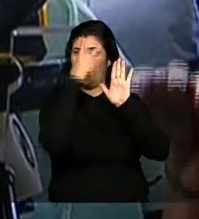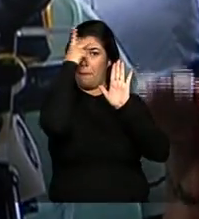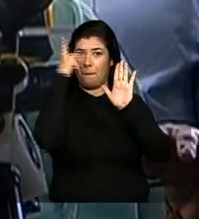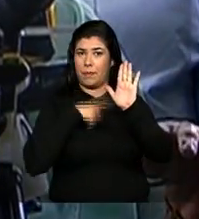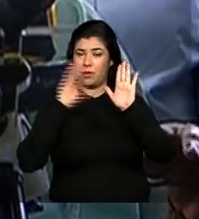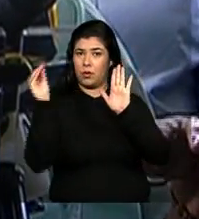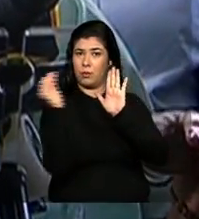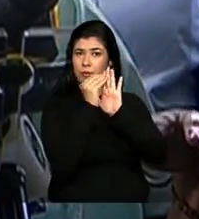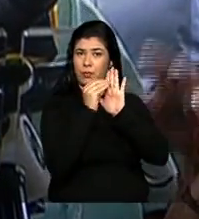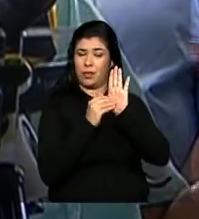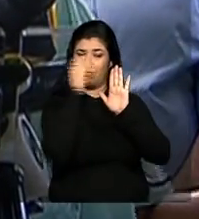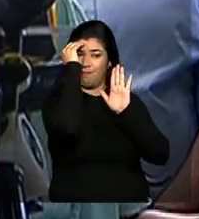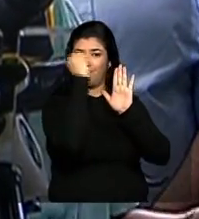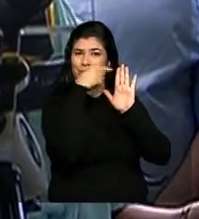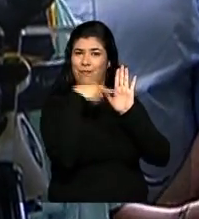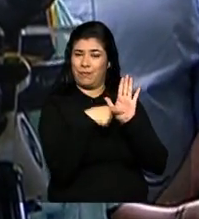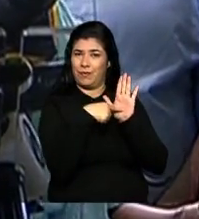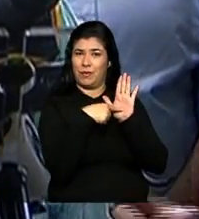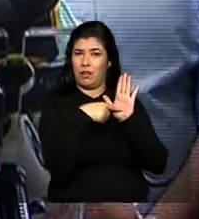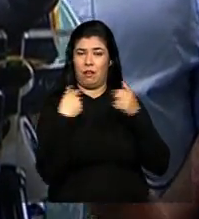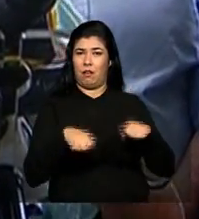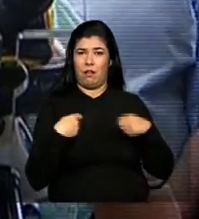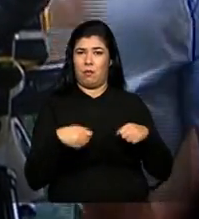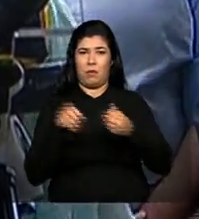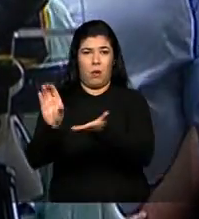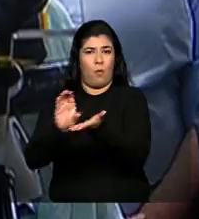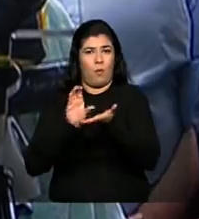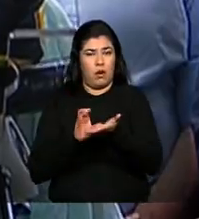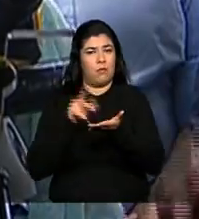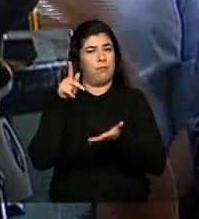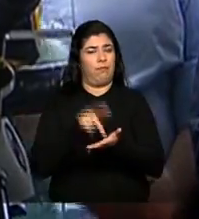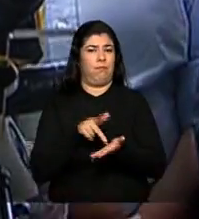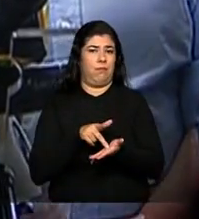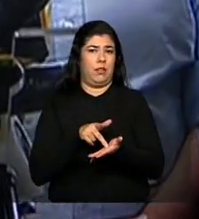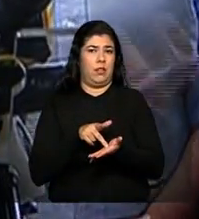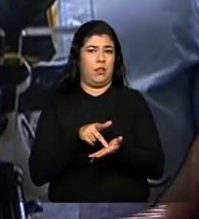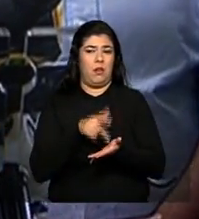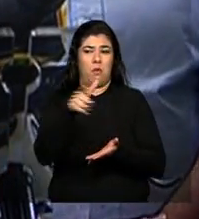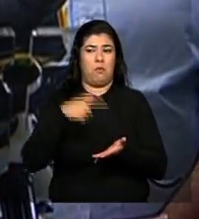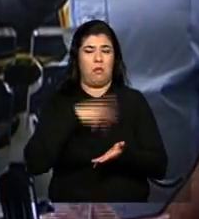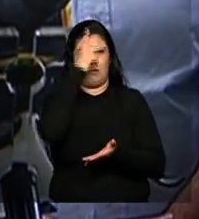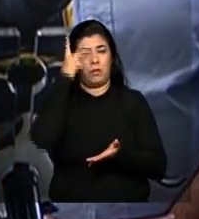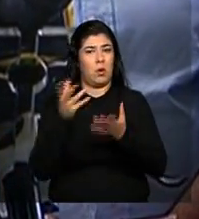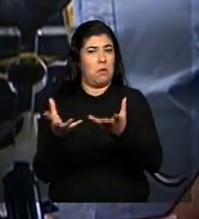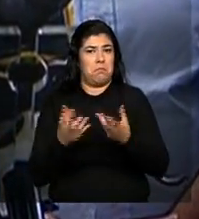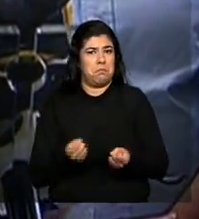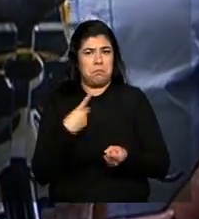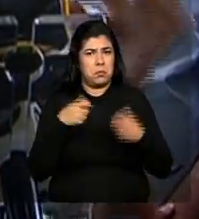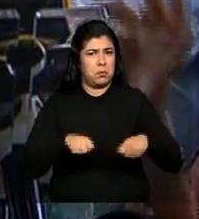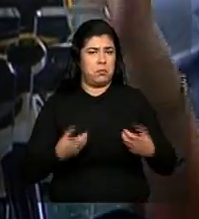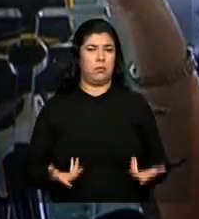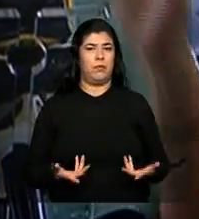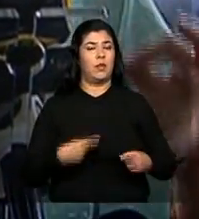não são beneficiárias legítimas recebam os benefícios. Então, eu